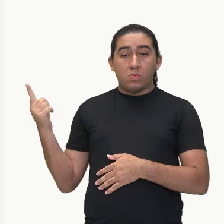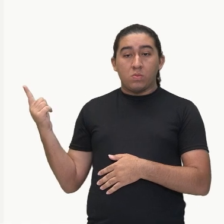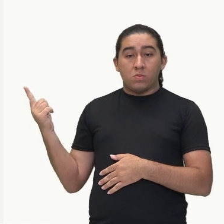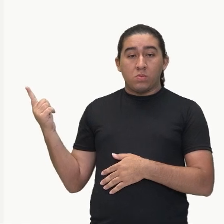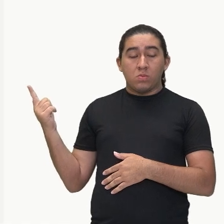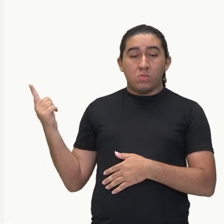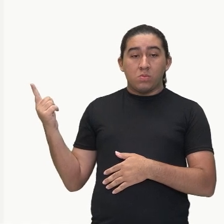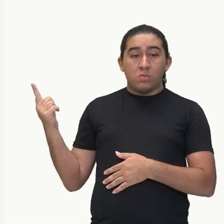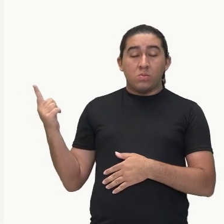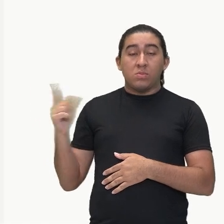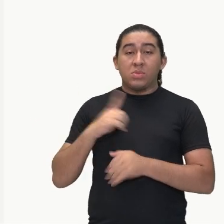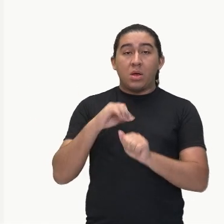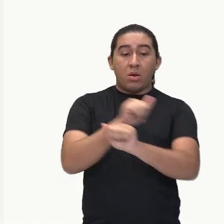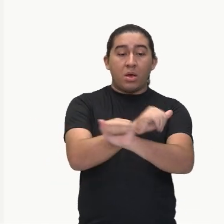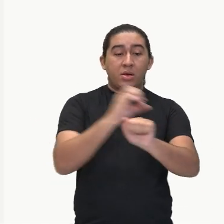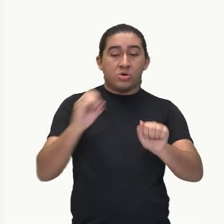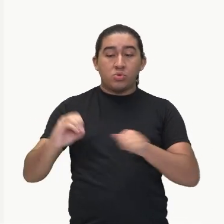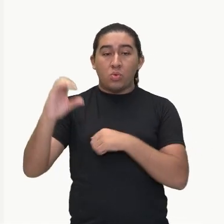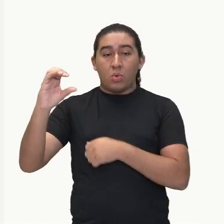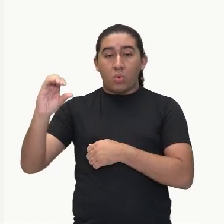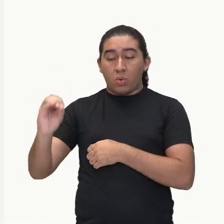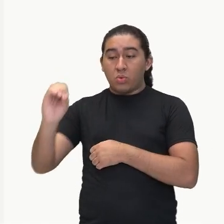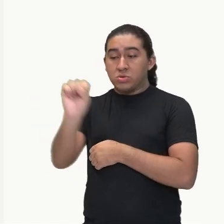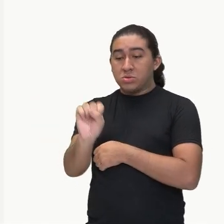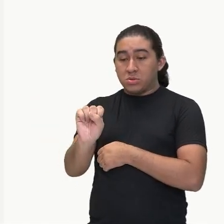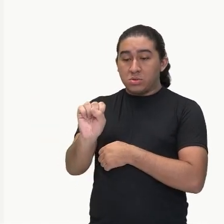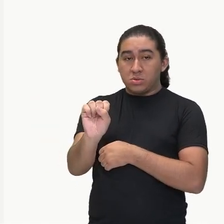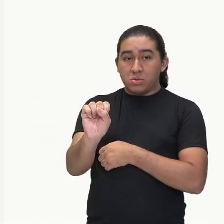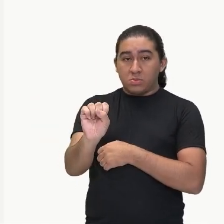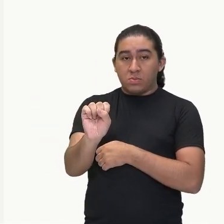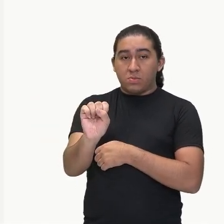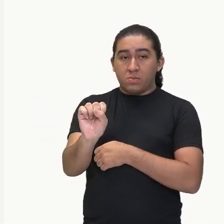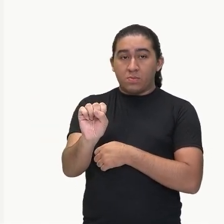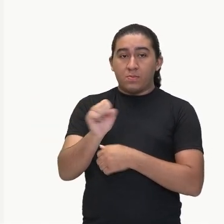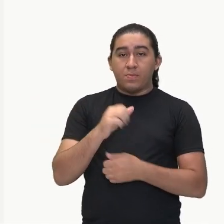um artigo que vai